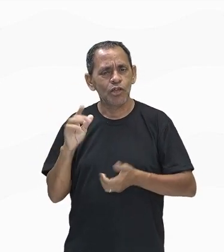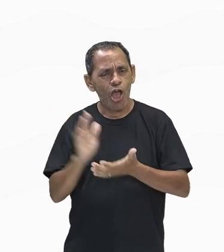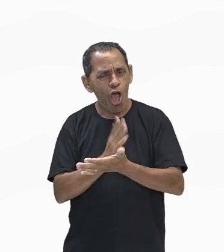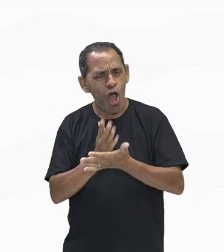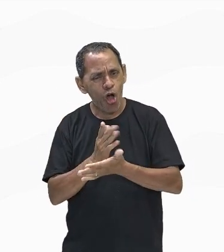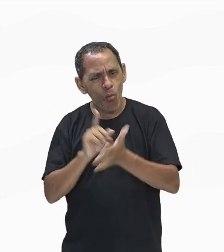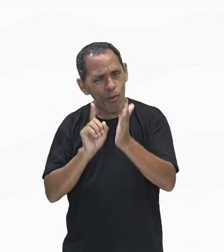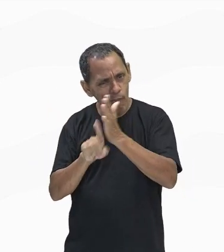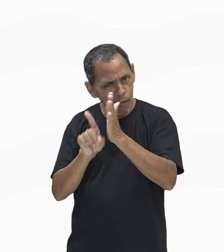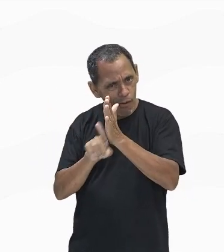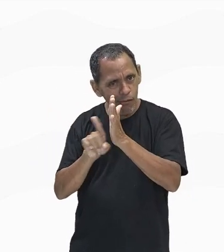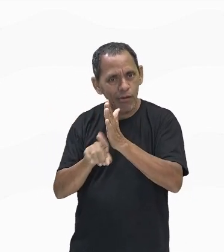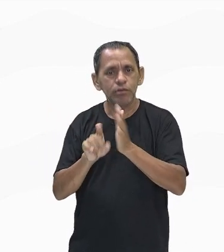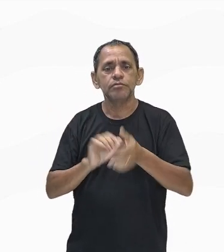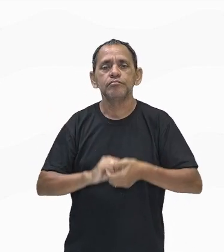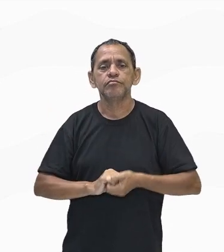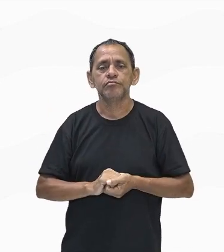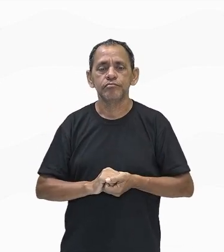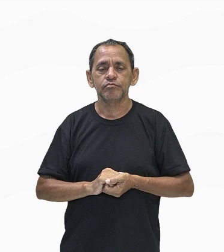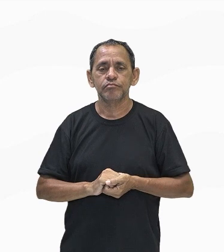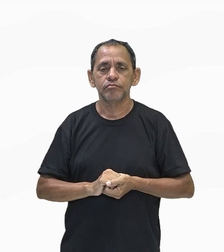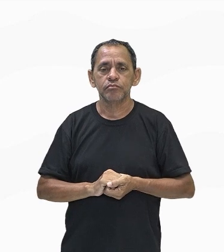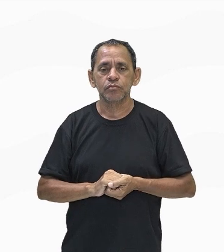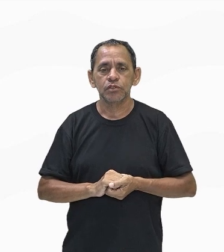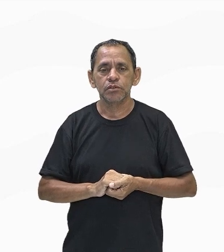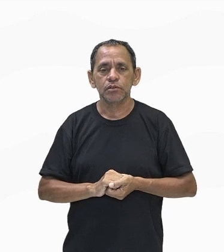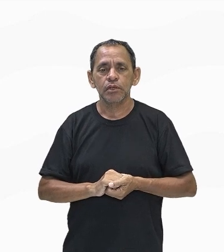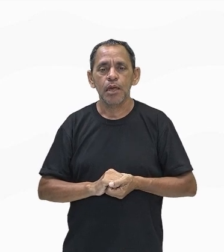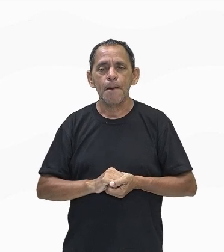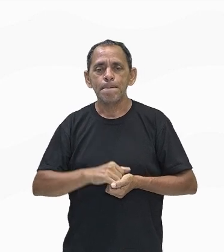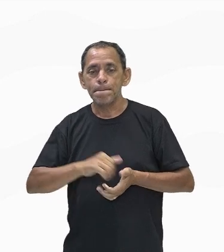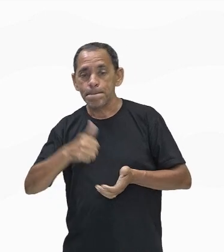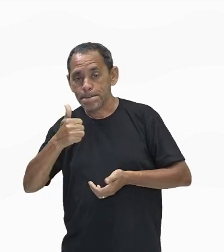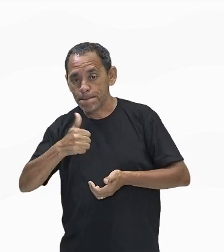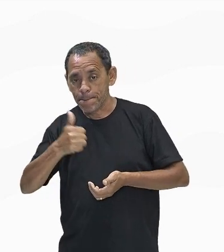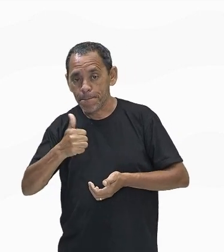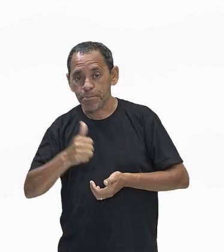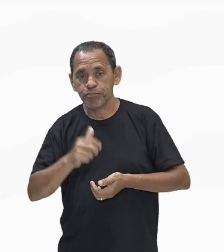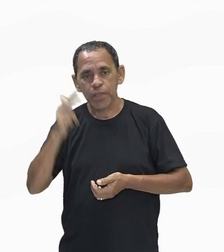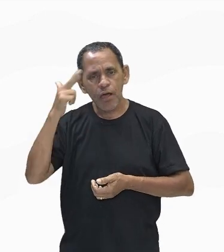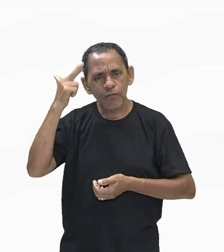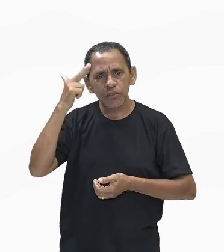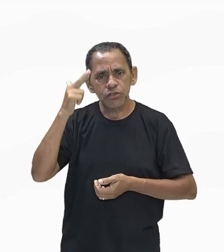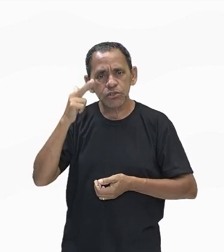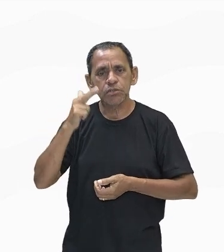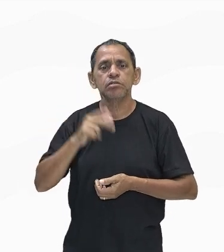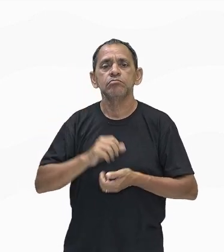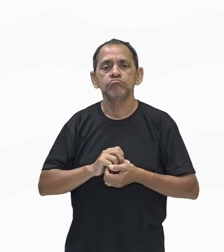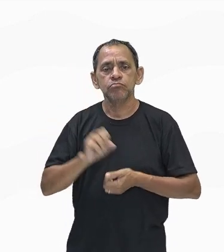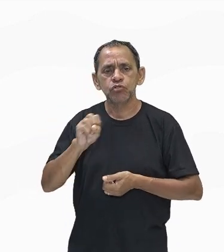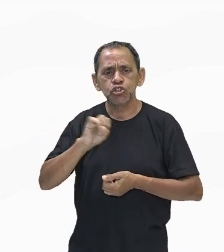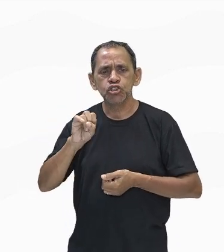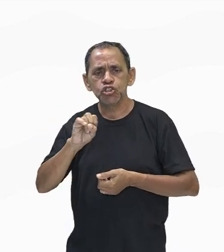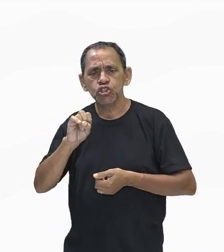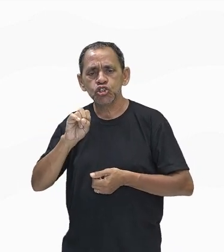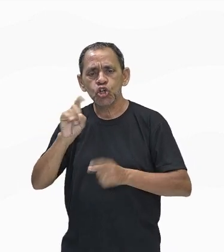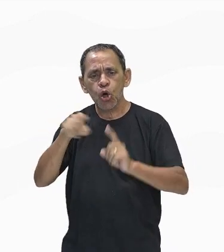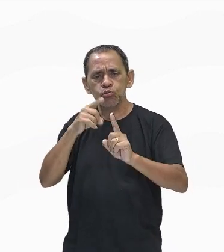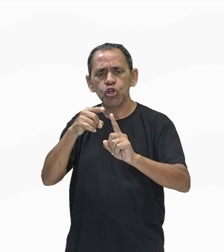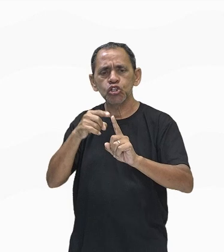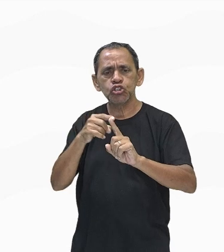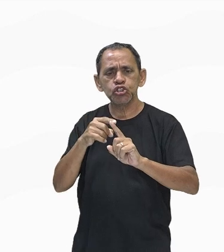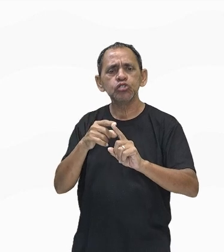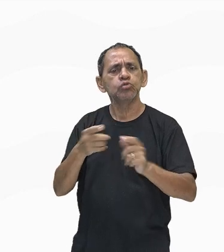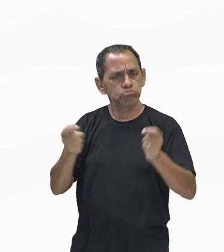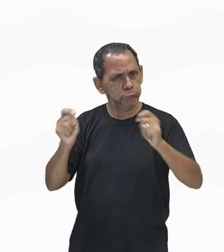umas informações. Isso. Primeira delas, refletir se tais objetivos são possíveis,